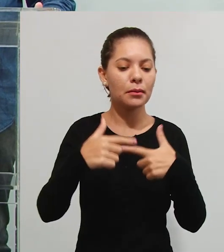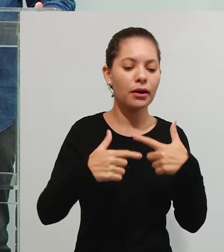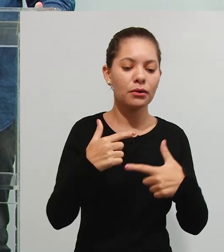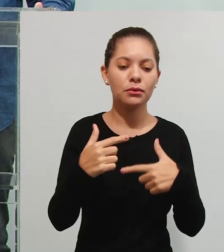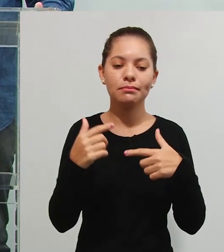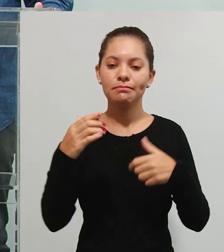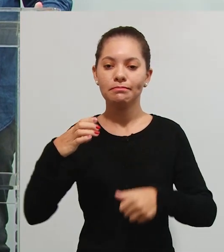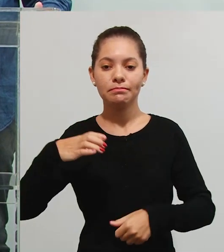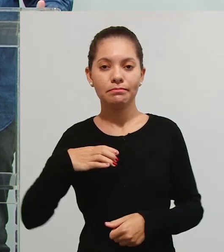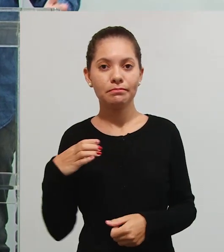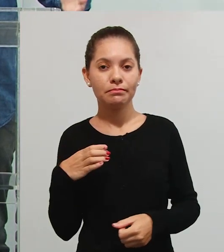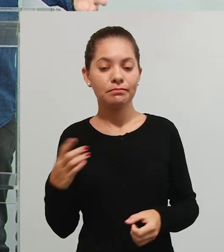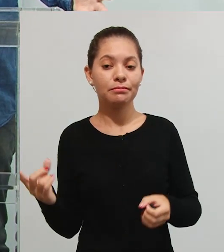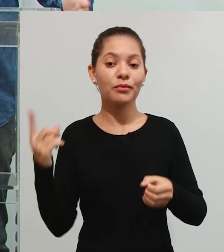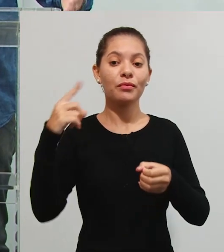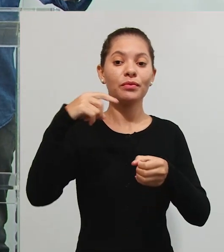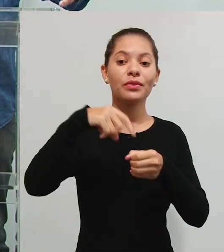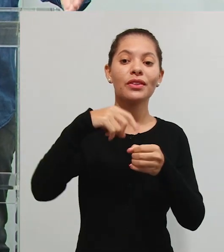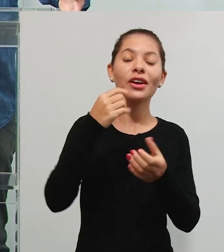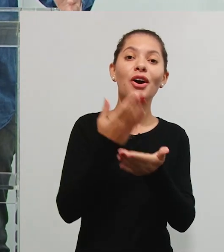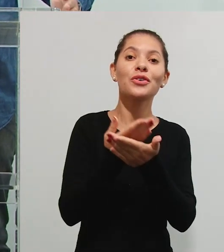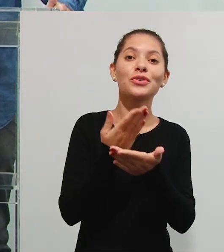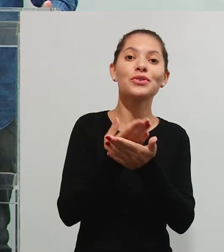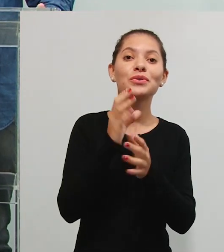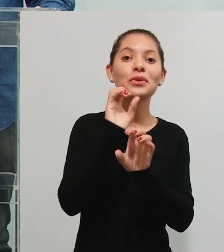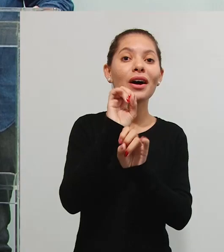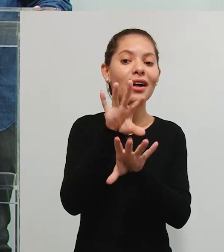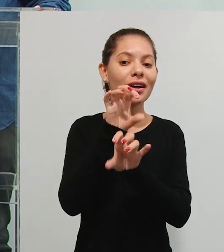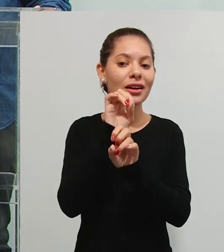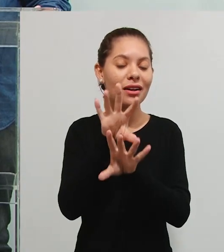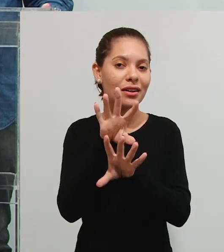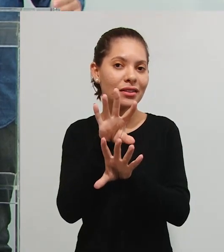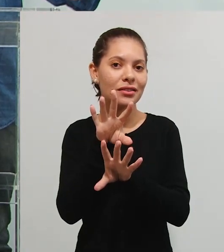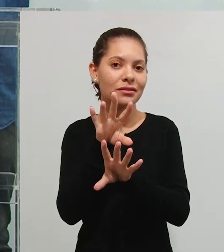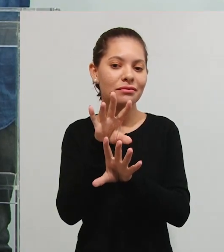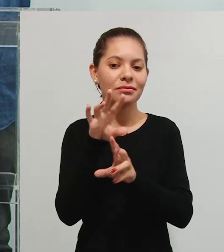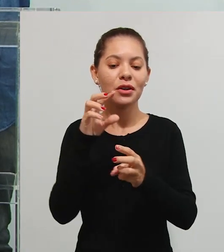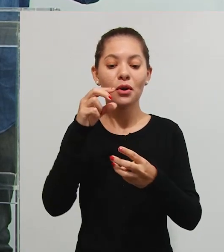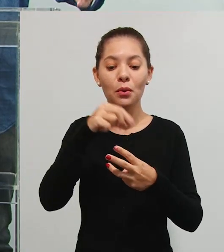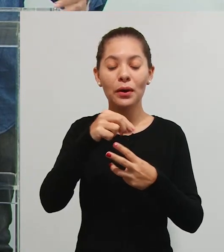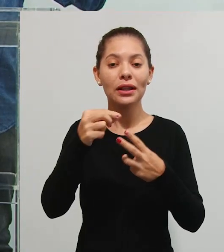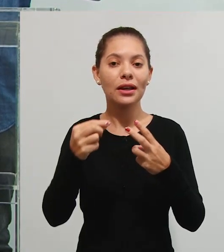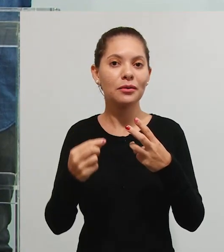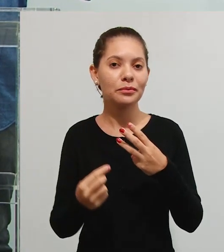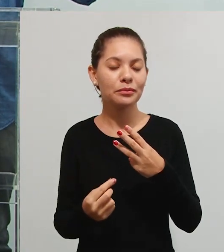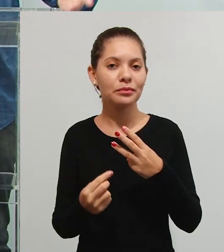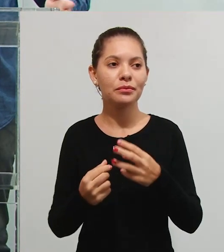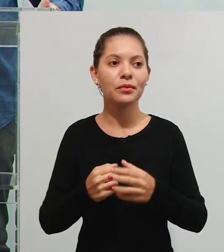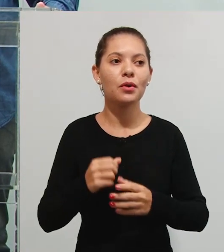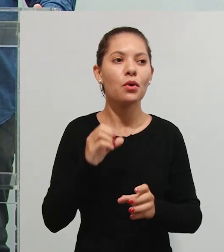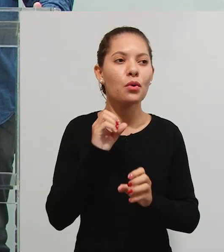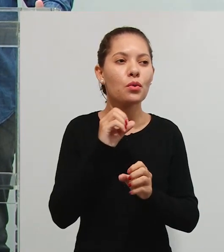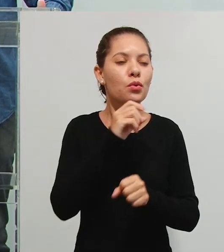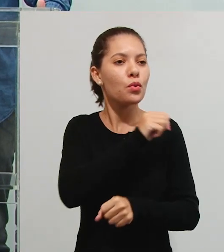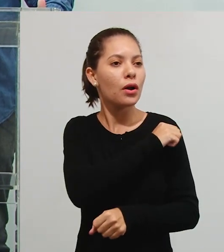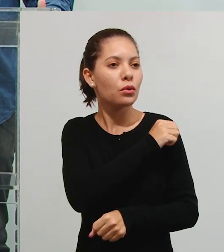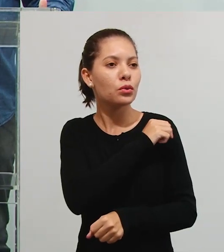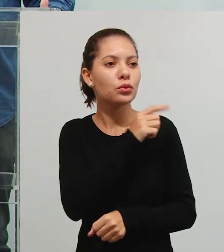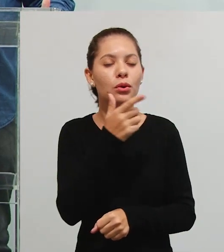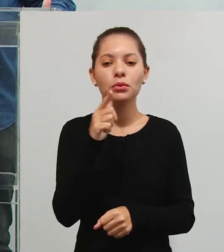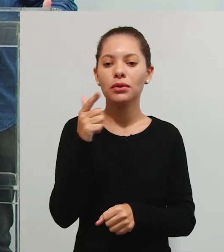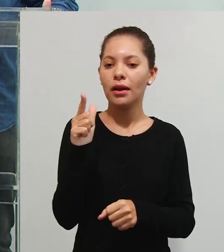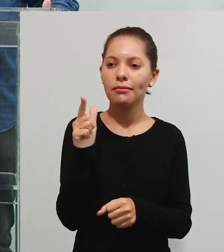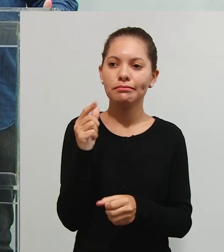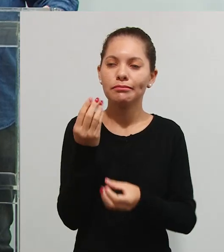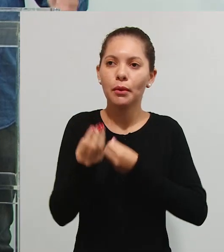em bairros, em comunidades, por exemplo, voltados para o estudo do Enem, né? Realização de provas, de estudos, onde o aluno